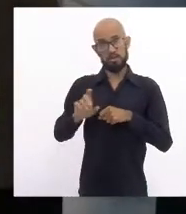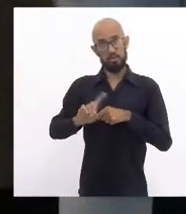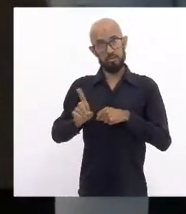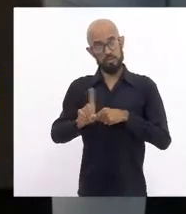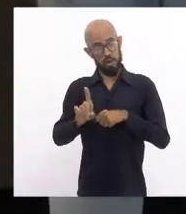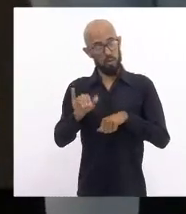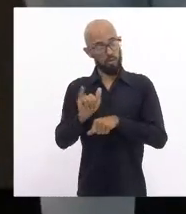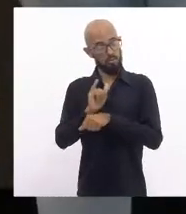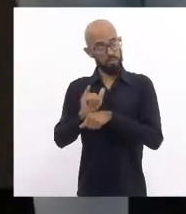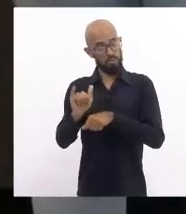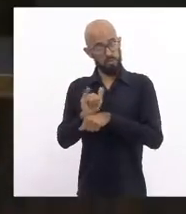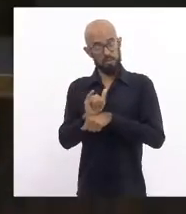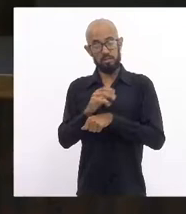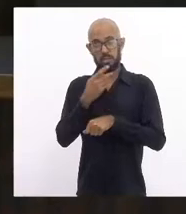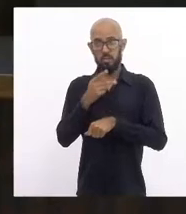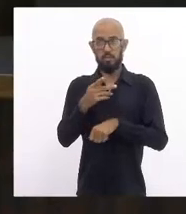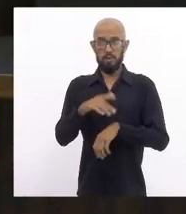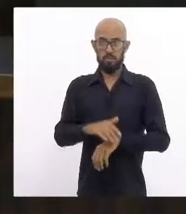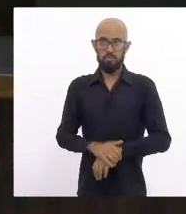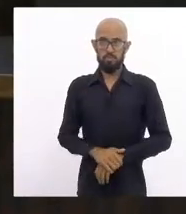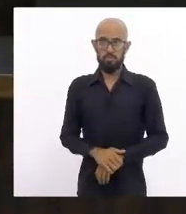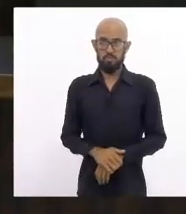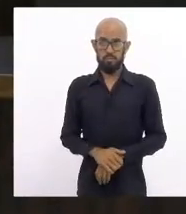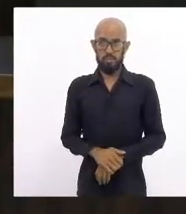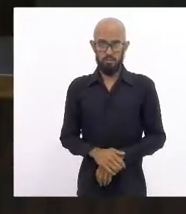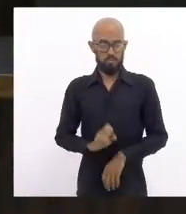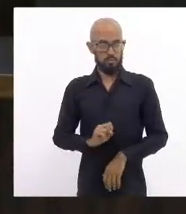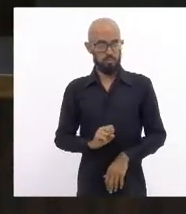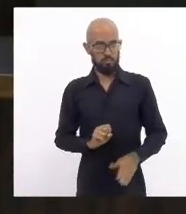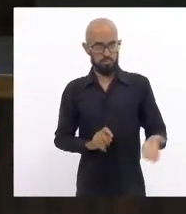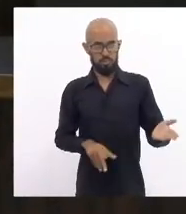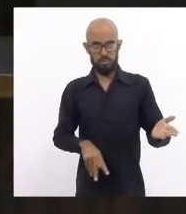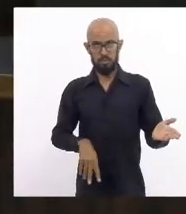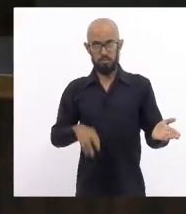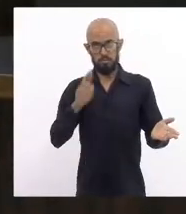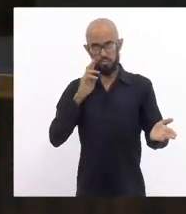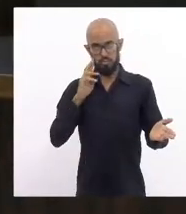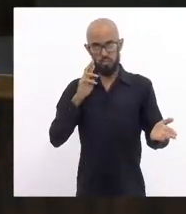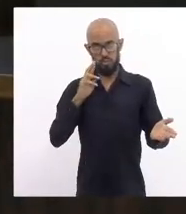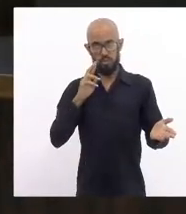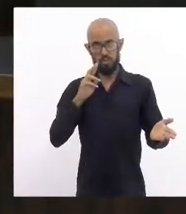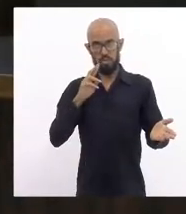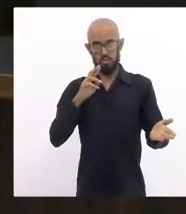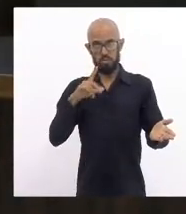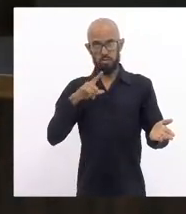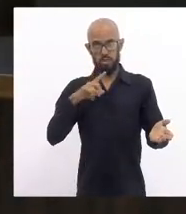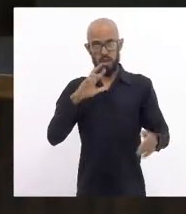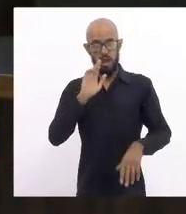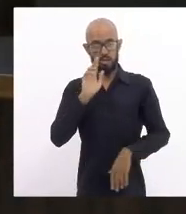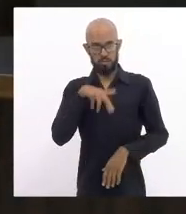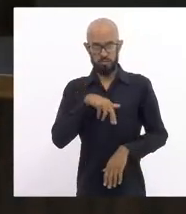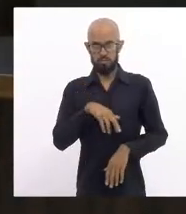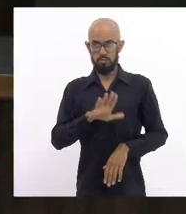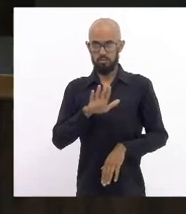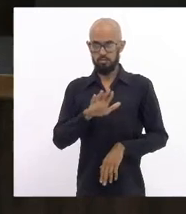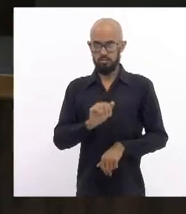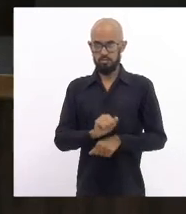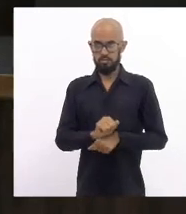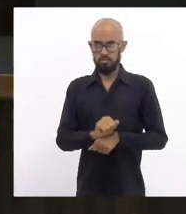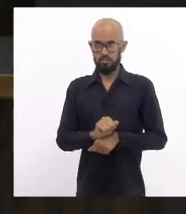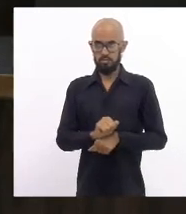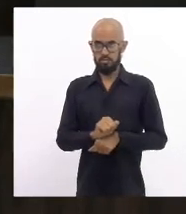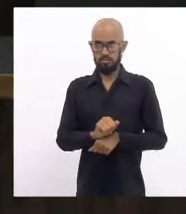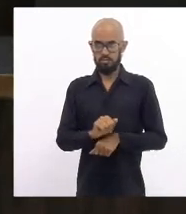meios que estão sendo ditos. Só Vossa Excelência tem razão. Eu vou dar a palavra, apesar de ter as questões de ordem. Eu vou, já